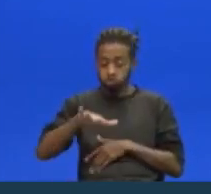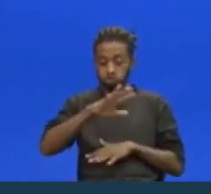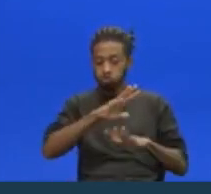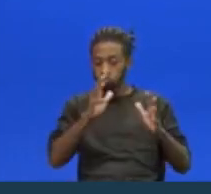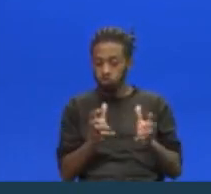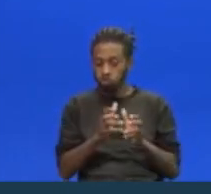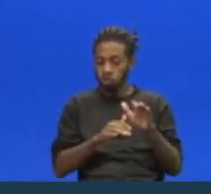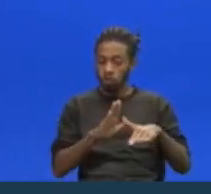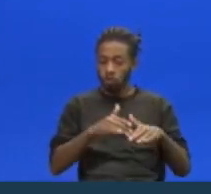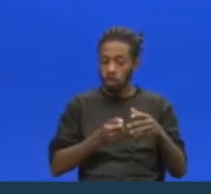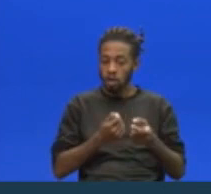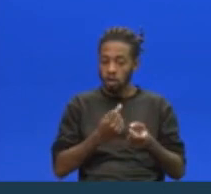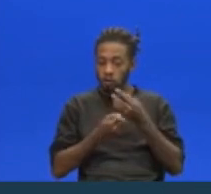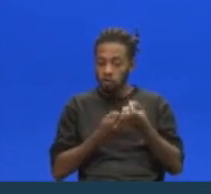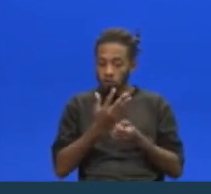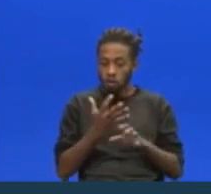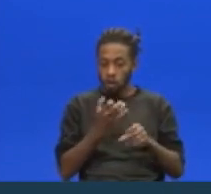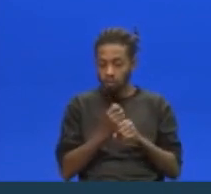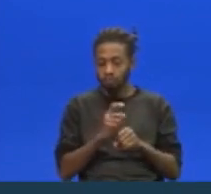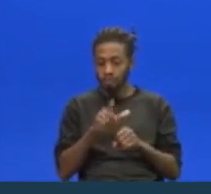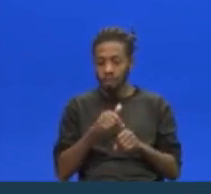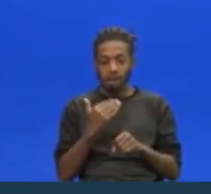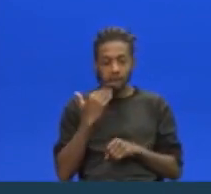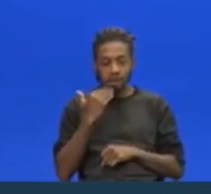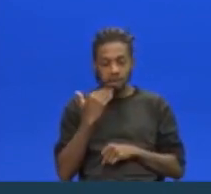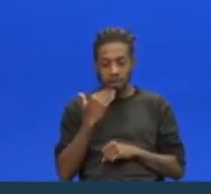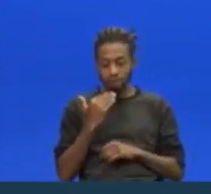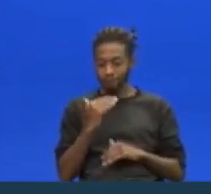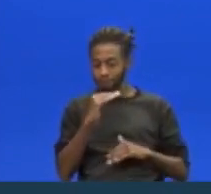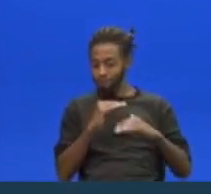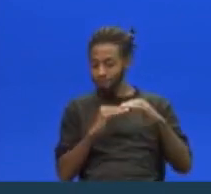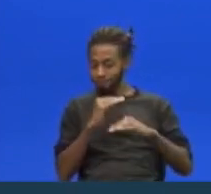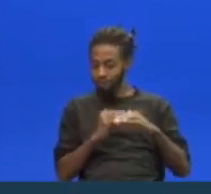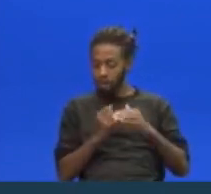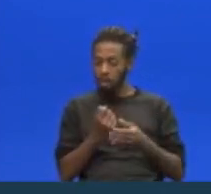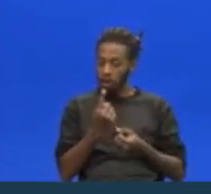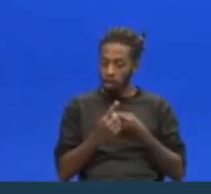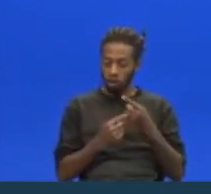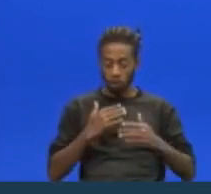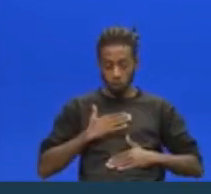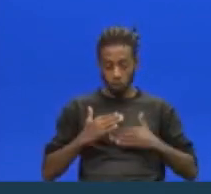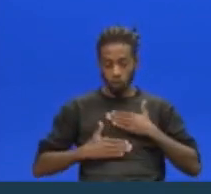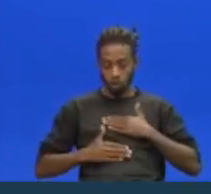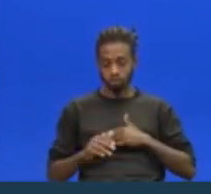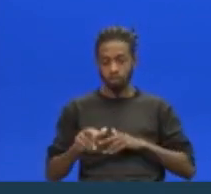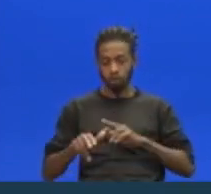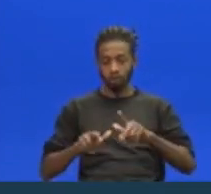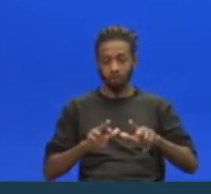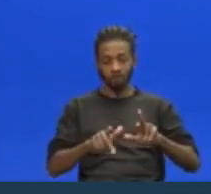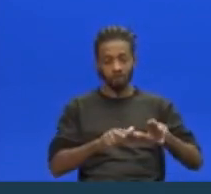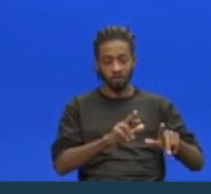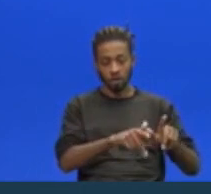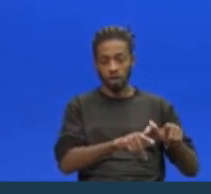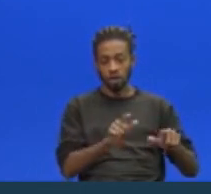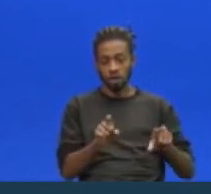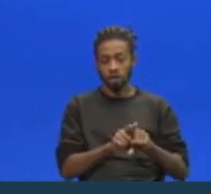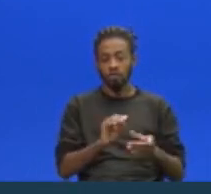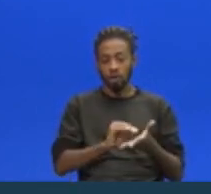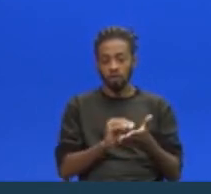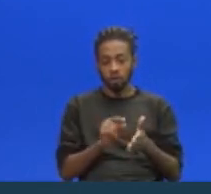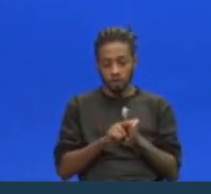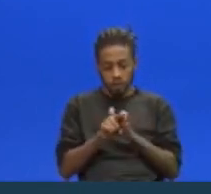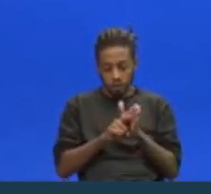alguns resultados não sejam devidamente analisados por questões de variação biológica e que não são devidamente analisados no